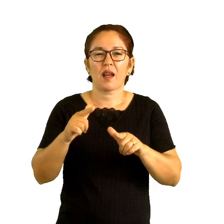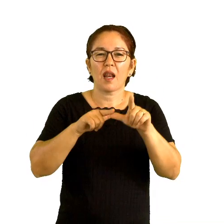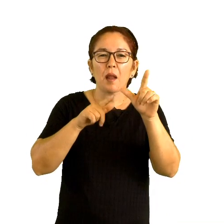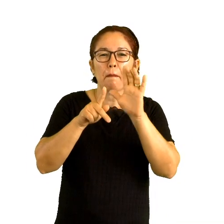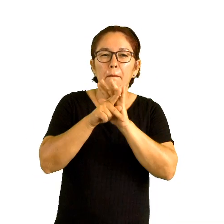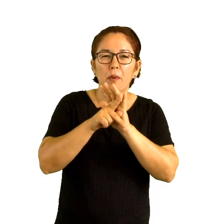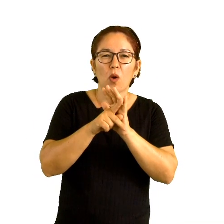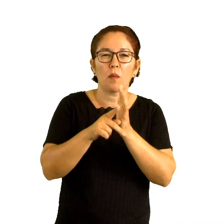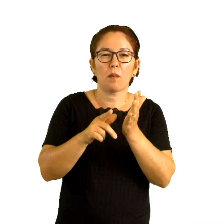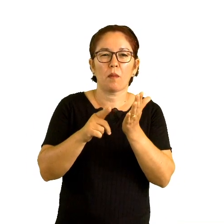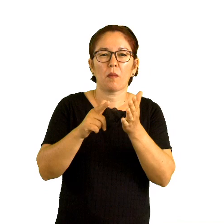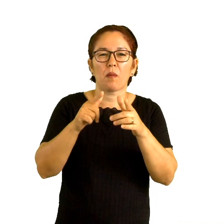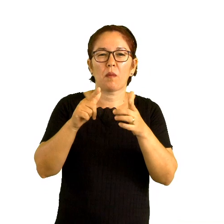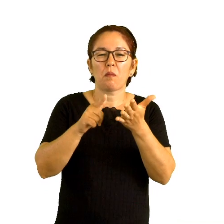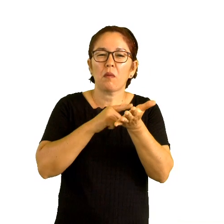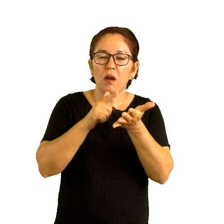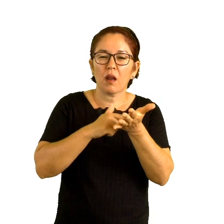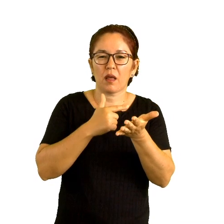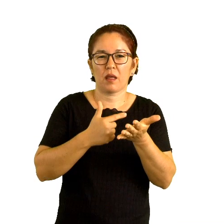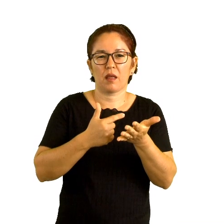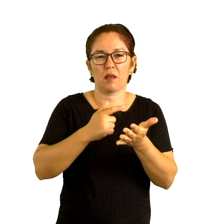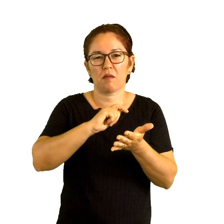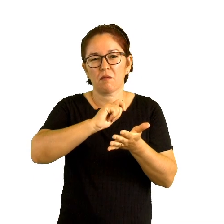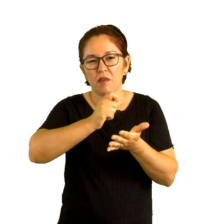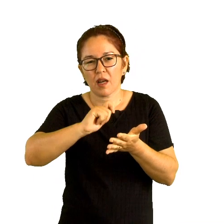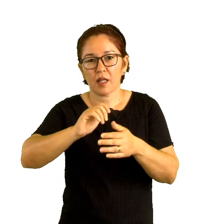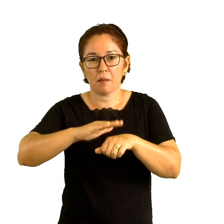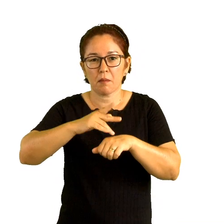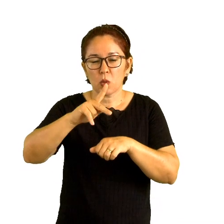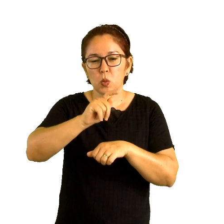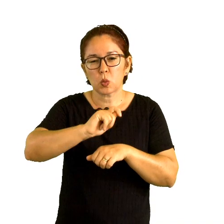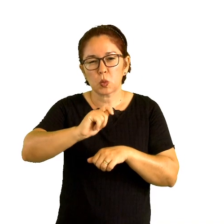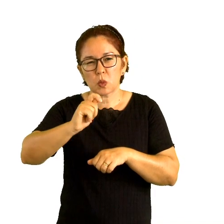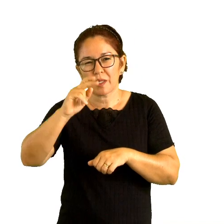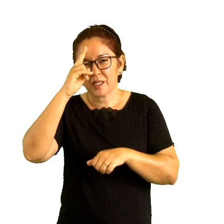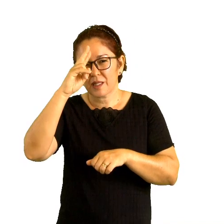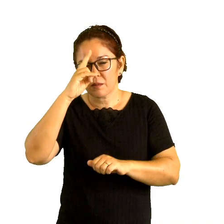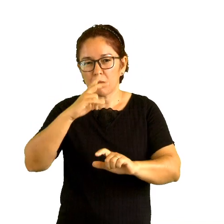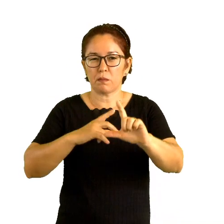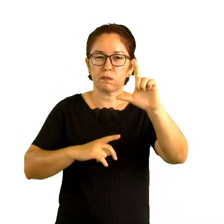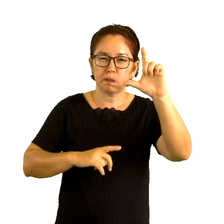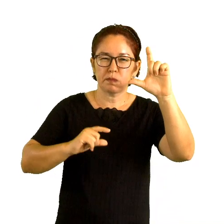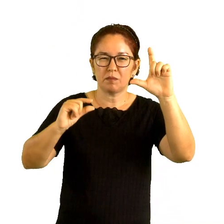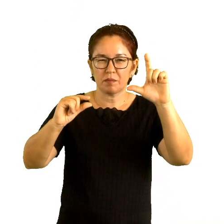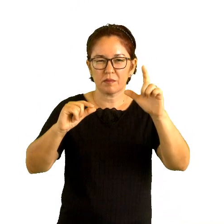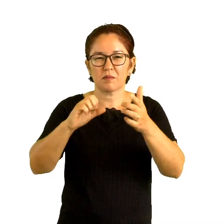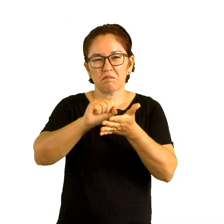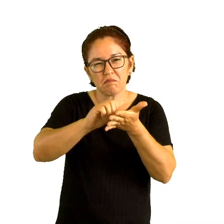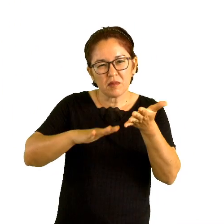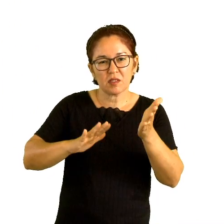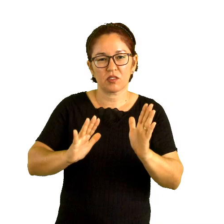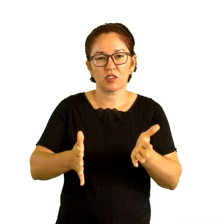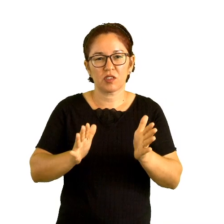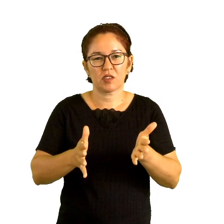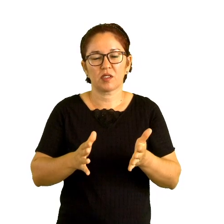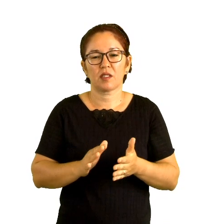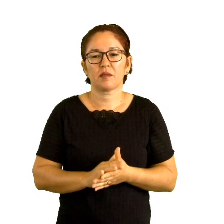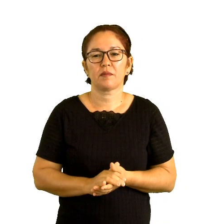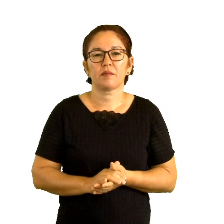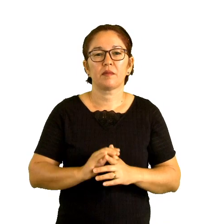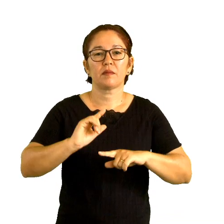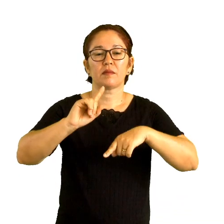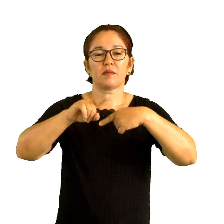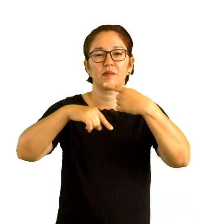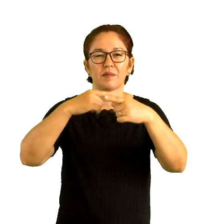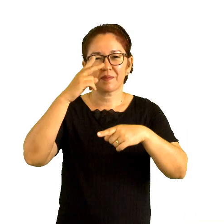atividades onde vocês entendessem o que era letra maiúscula, o que era minúscula, como que eu utilizaria cada uma delas. Depois,